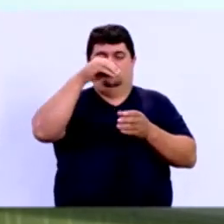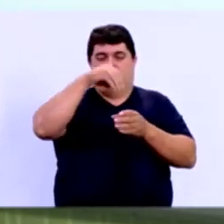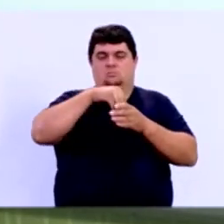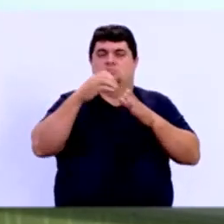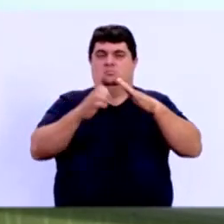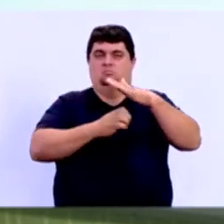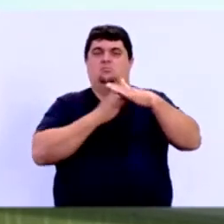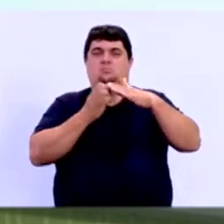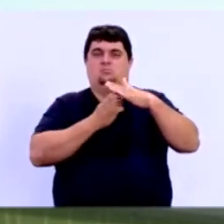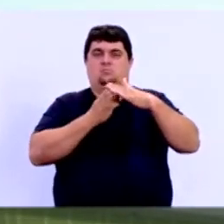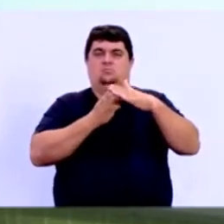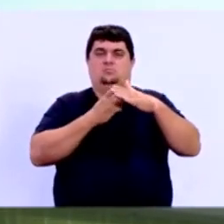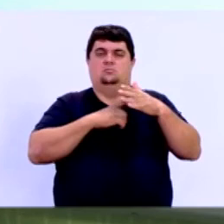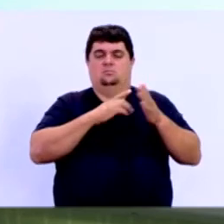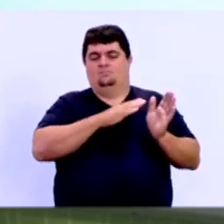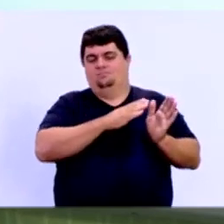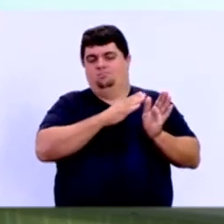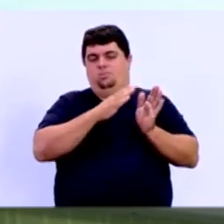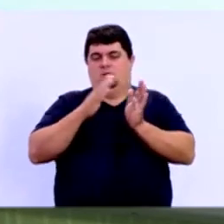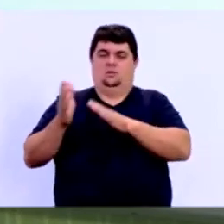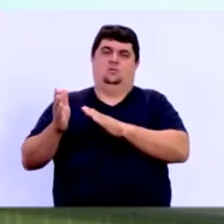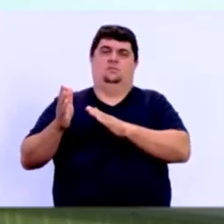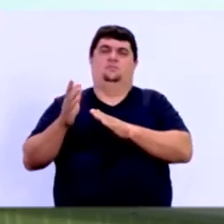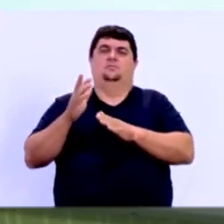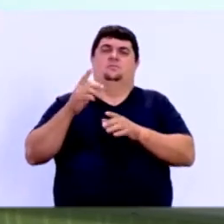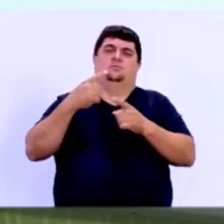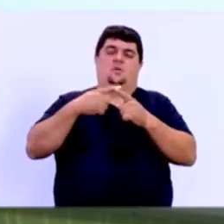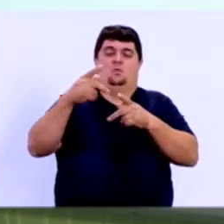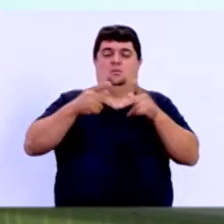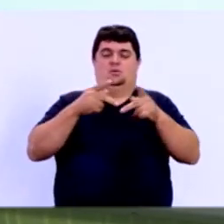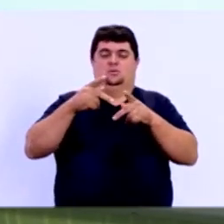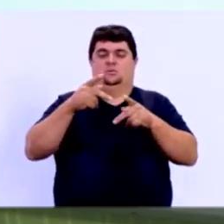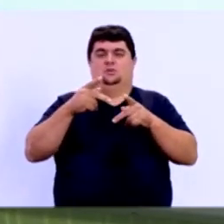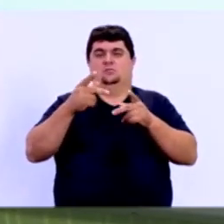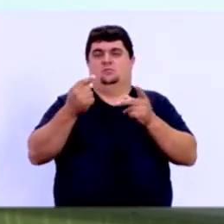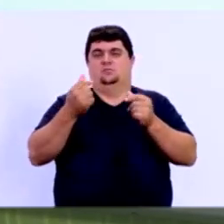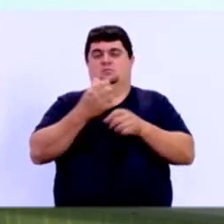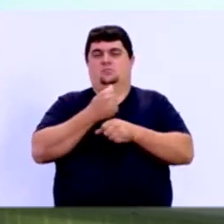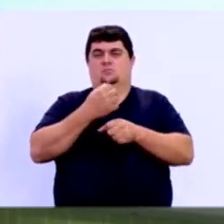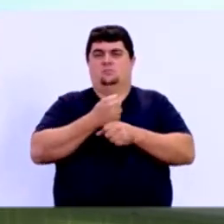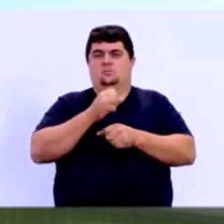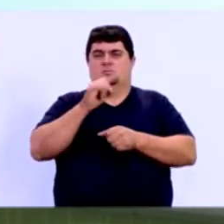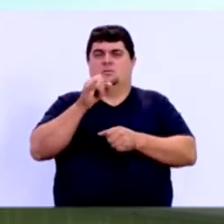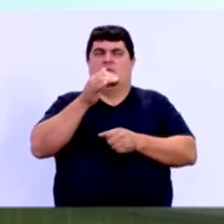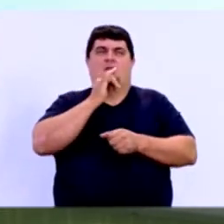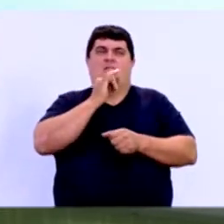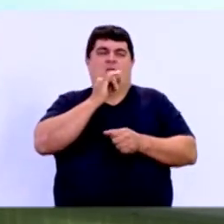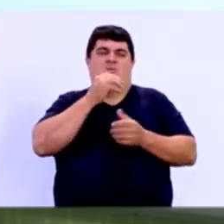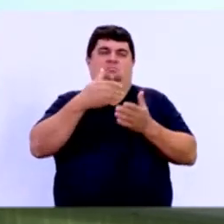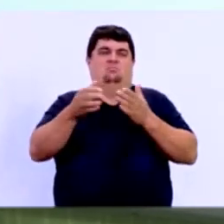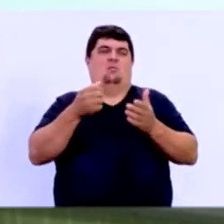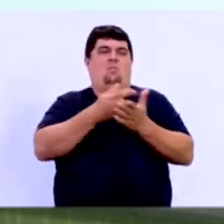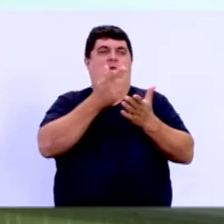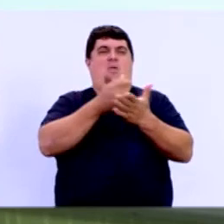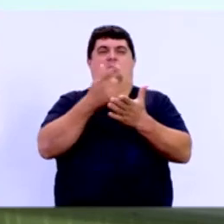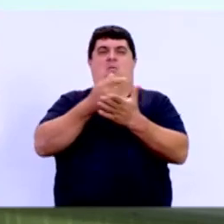desencadeia um processo fundamental para o planejamento financeiro. Se você sai comprando qualquer